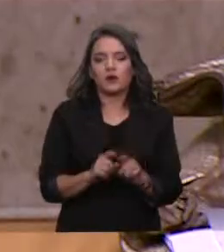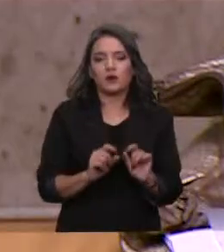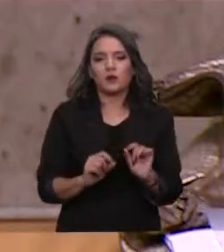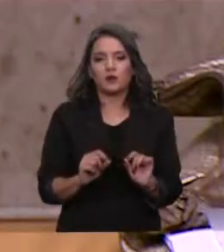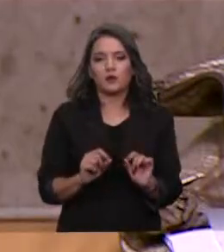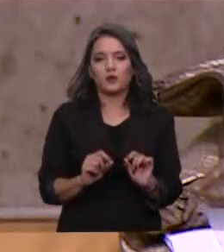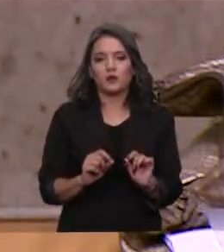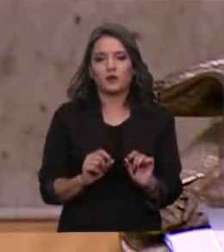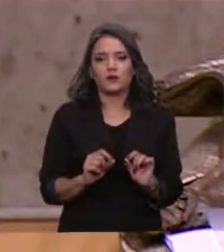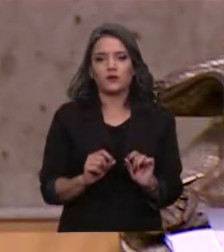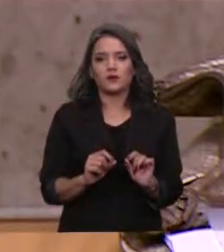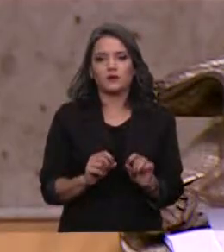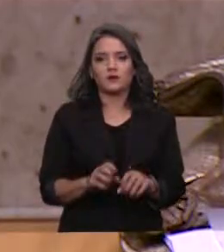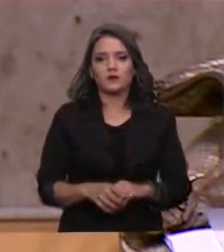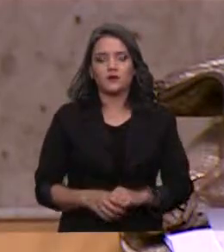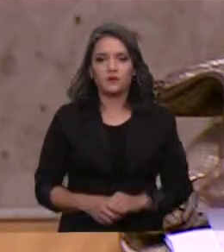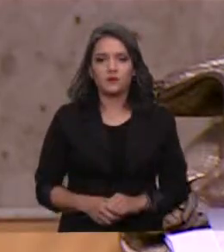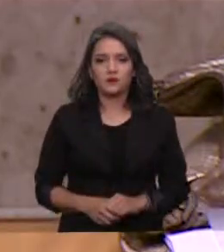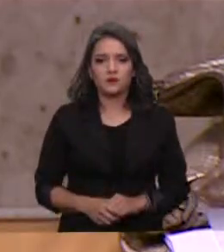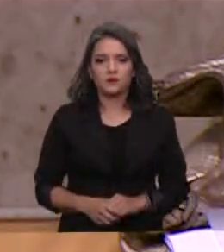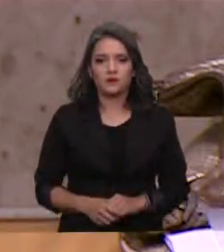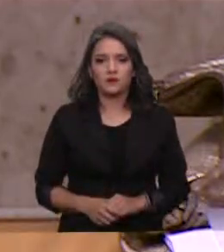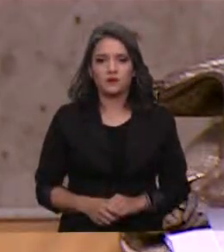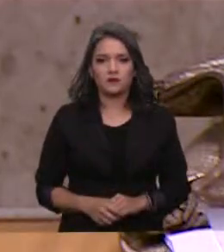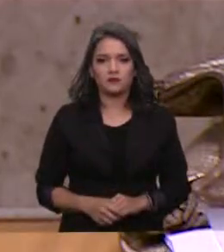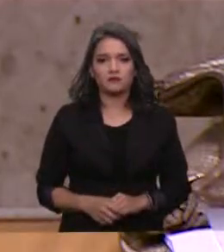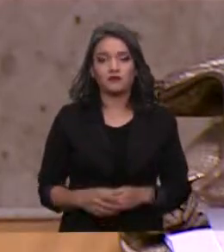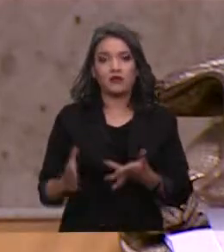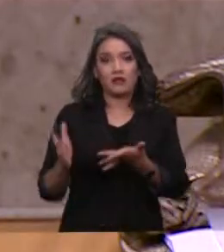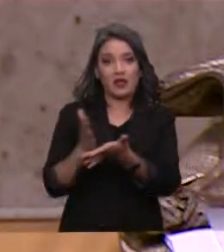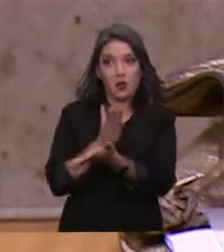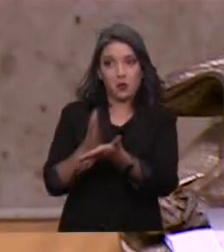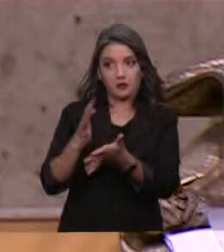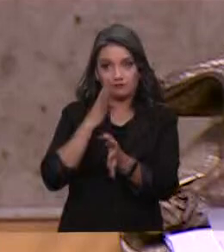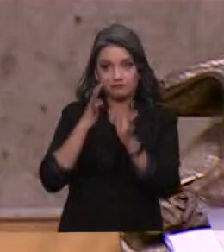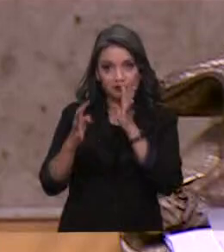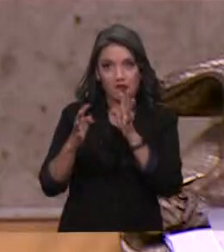parte das imputações, houve absolvição.